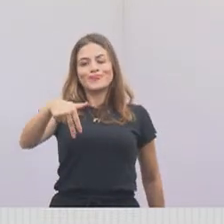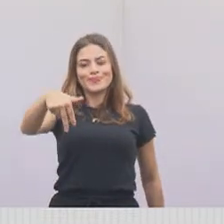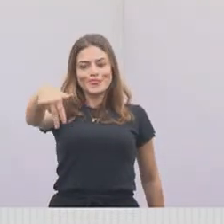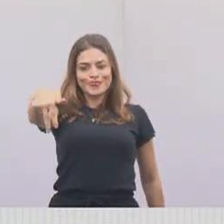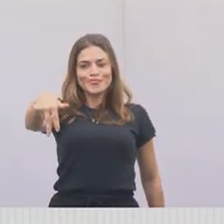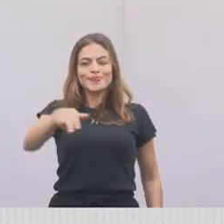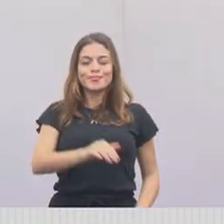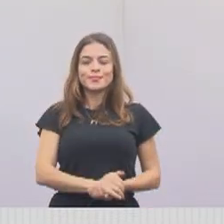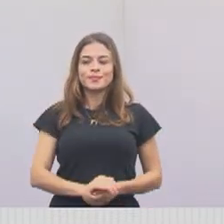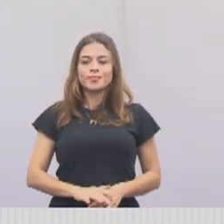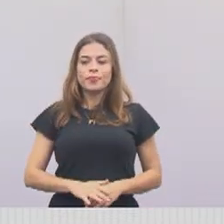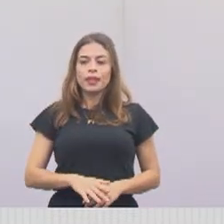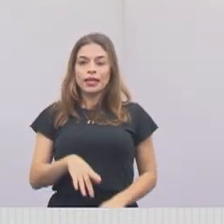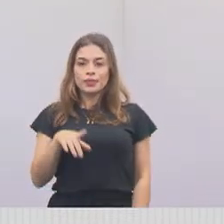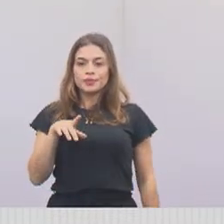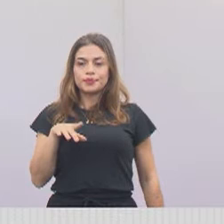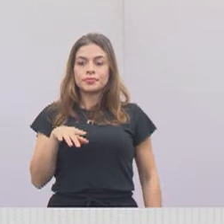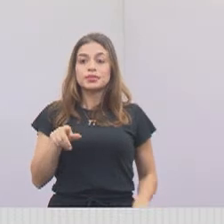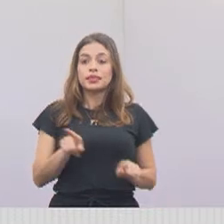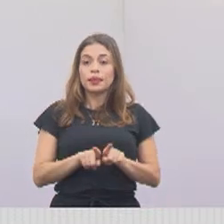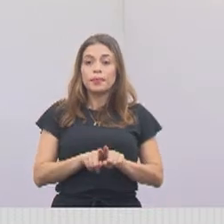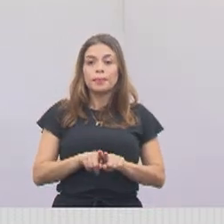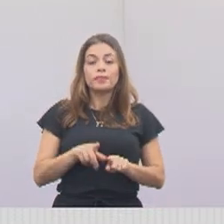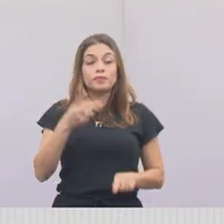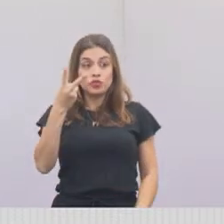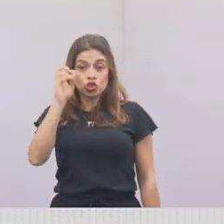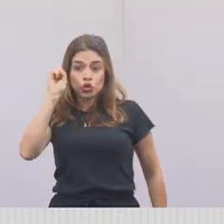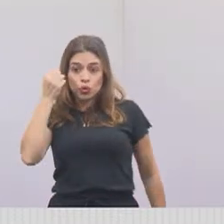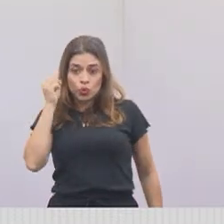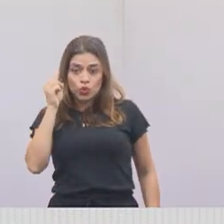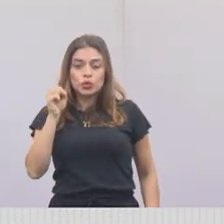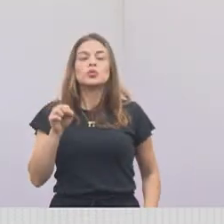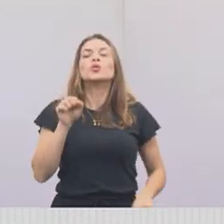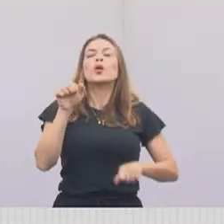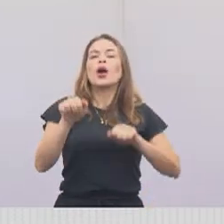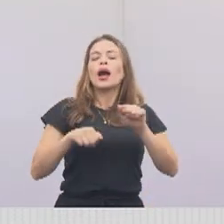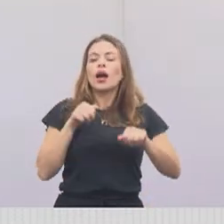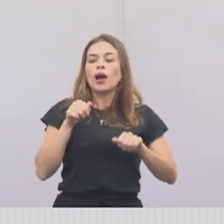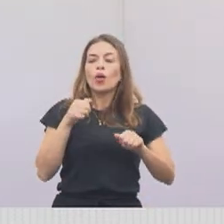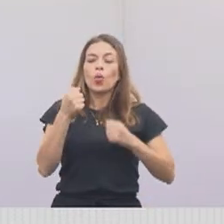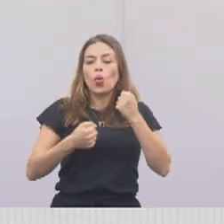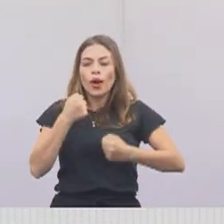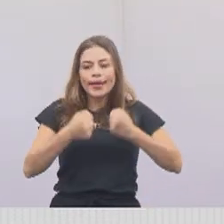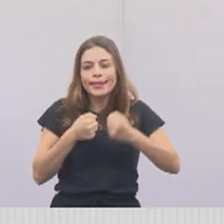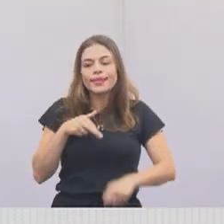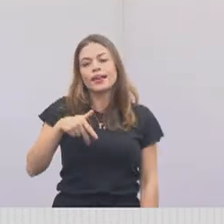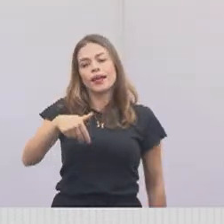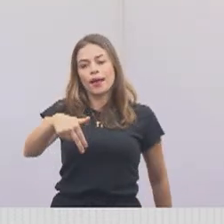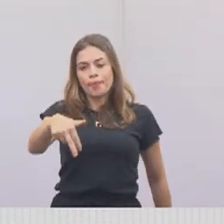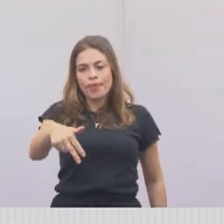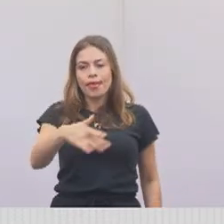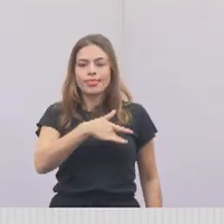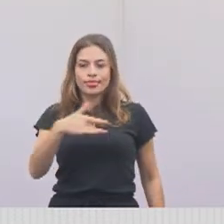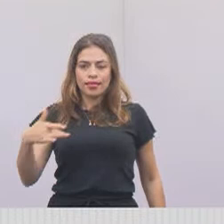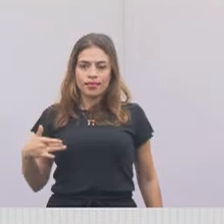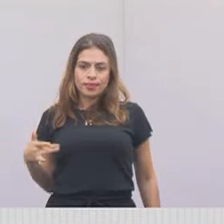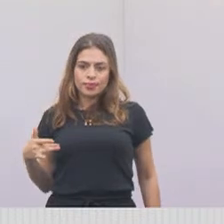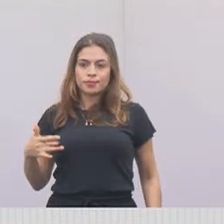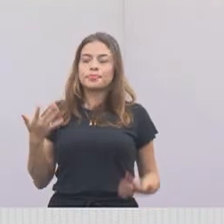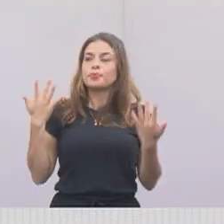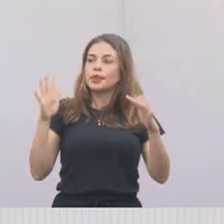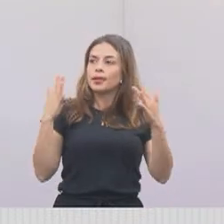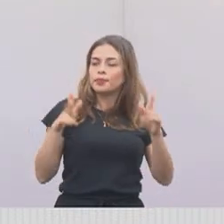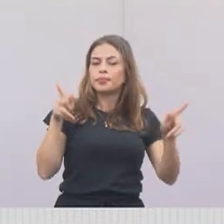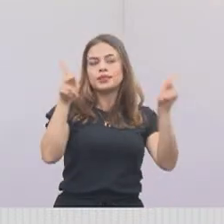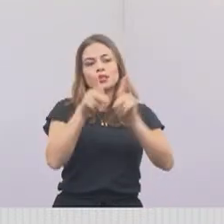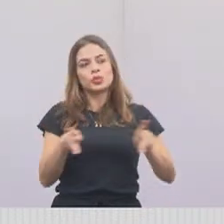caminhada da saúde, tá ok? Então, parabéns aí ao Hospital São Francisco, parabéns aí ao Shopping de Jacareí, por ter essa